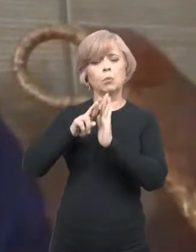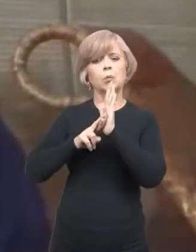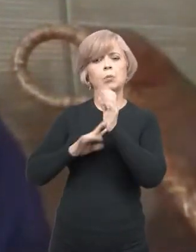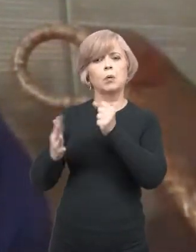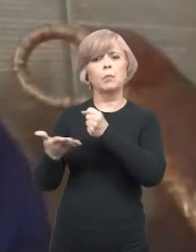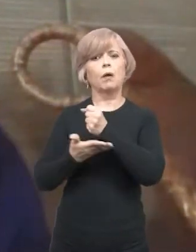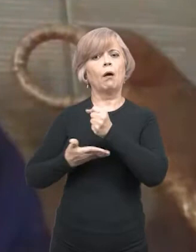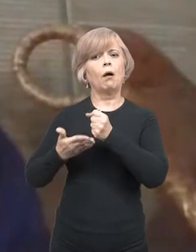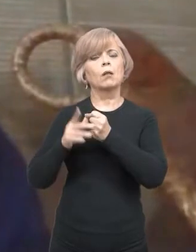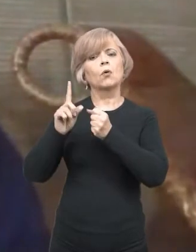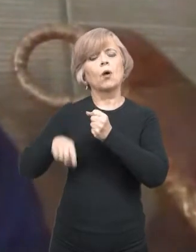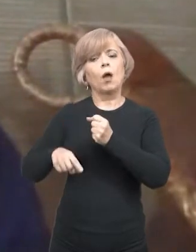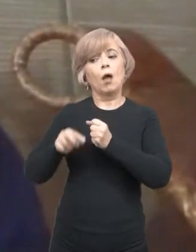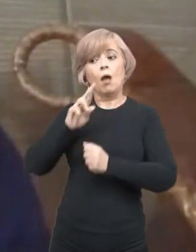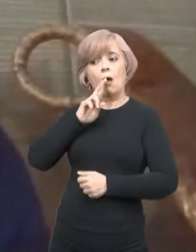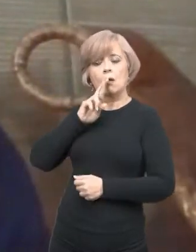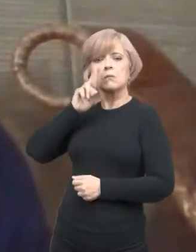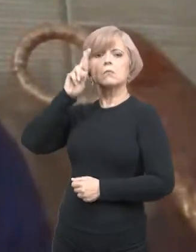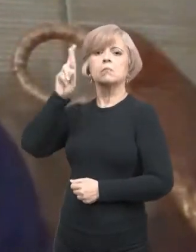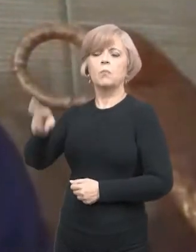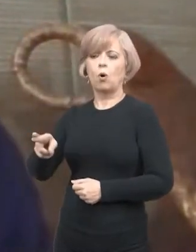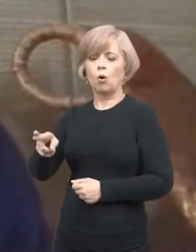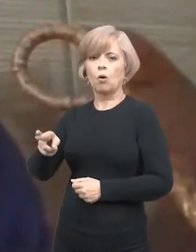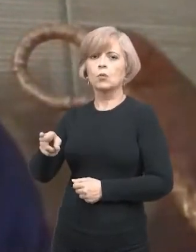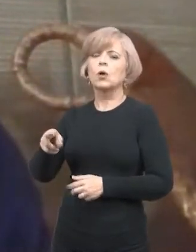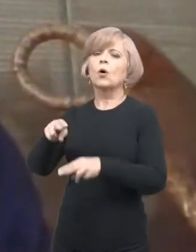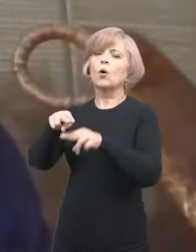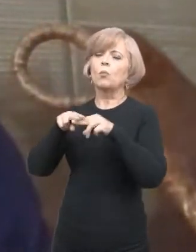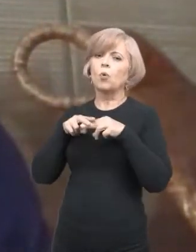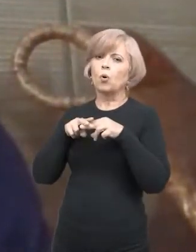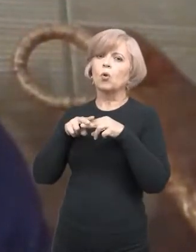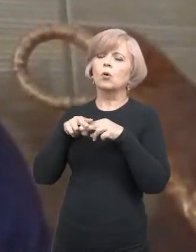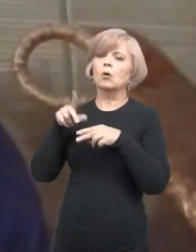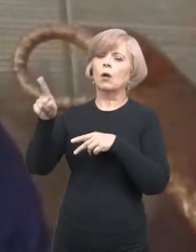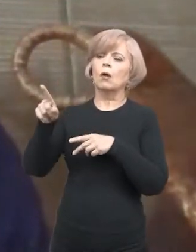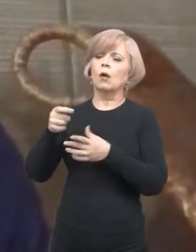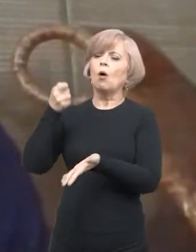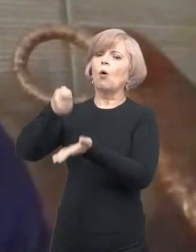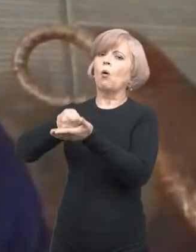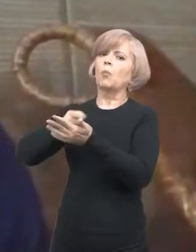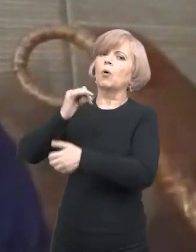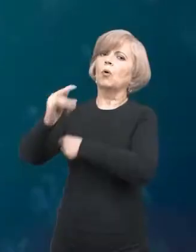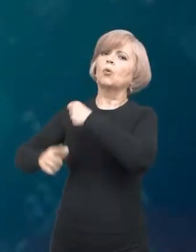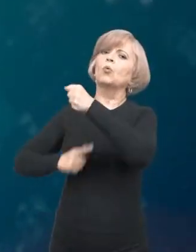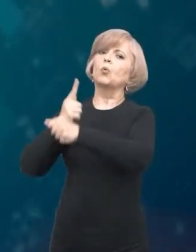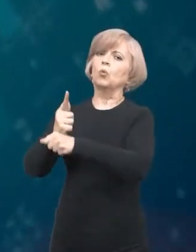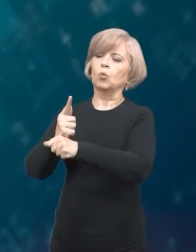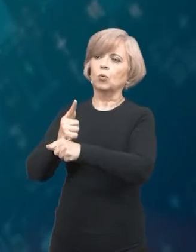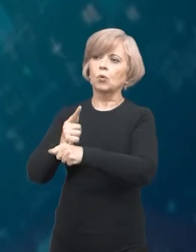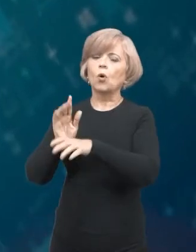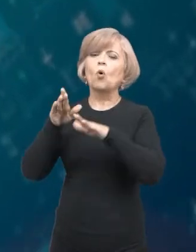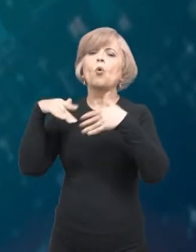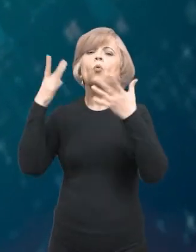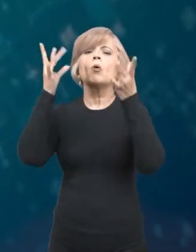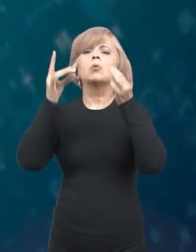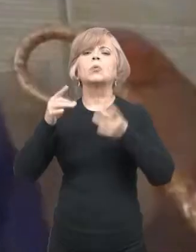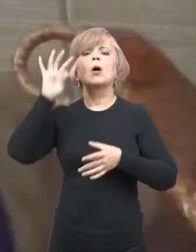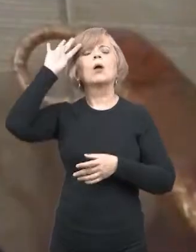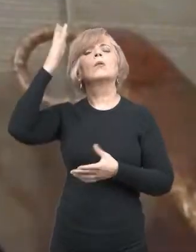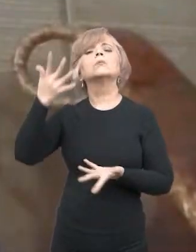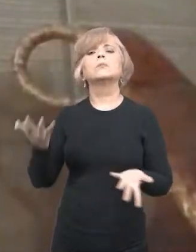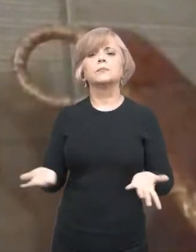isto que aconteceu. Foi em resposta a um recurso ordinário interposto pela Google. Qual o teor da